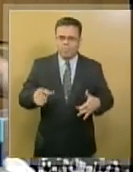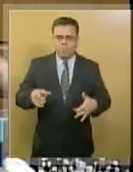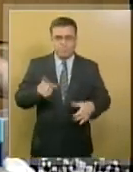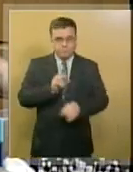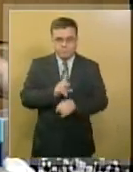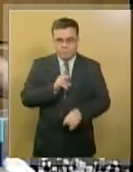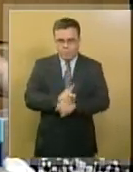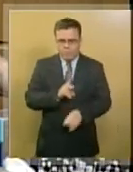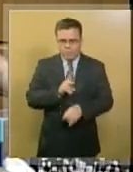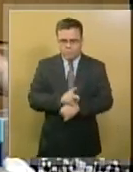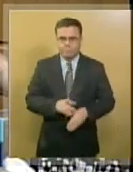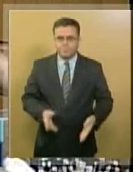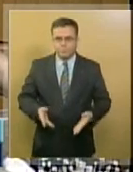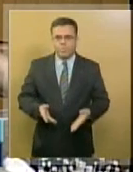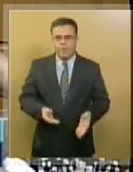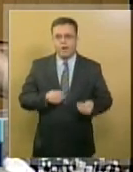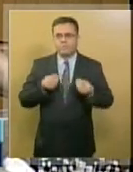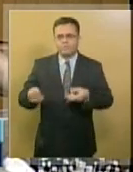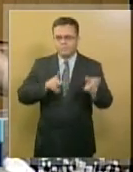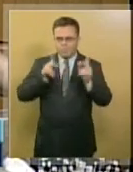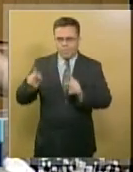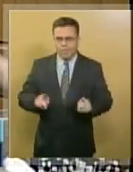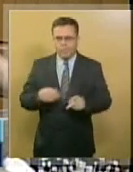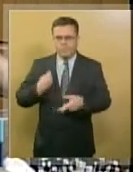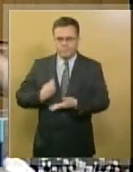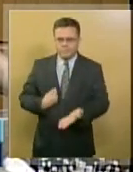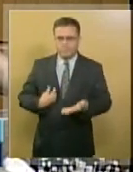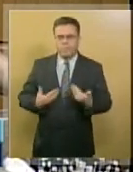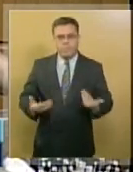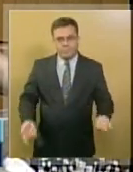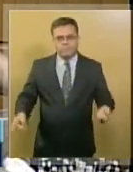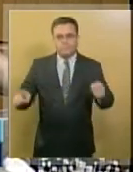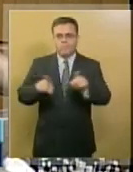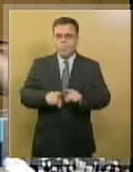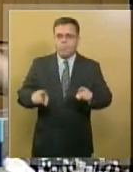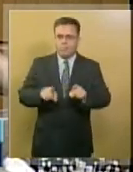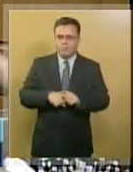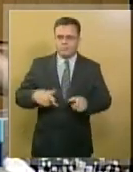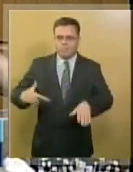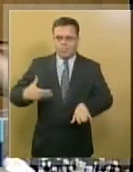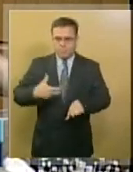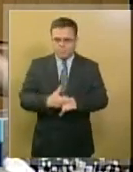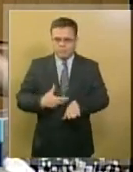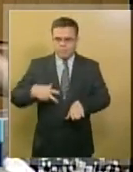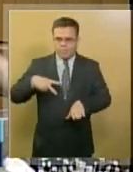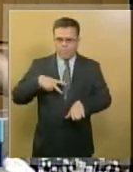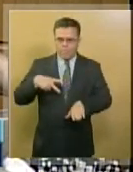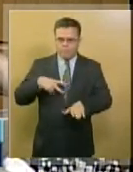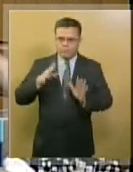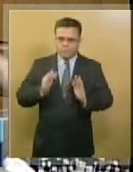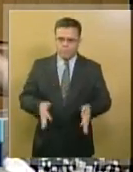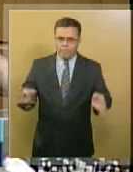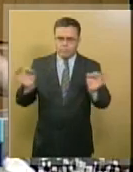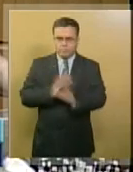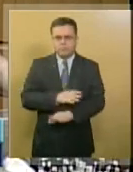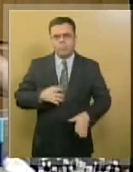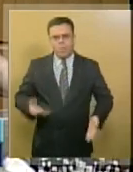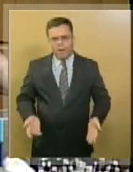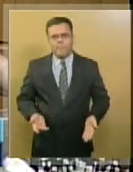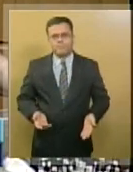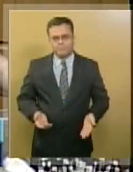adota, além de desonerar o município e o Estado, com vacinas particulares compradas, também